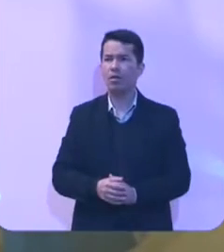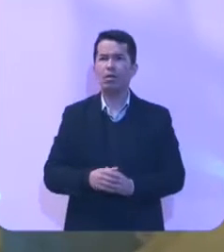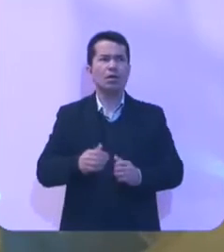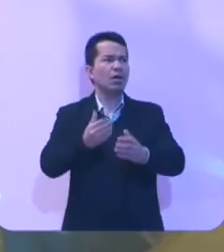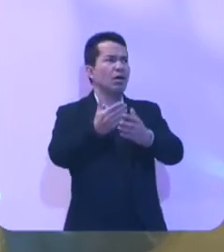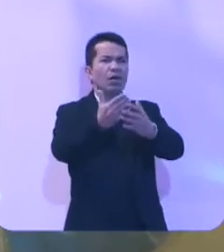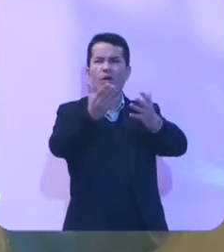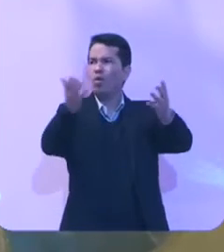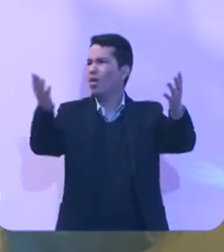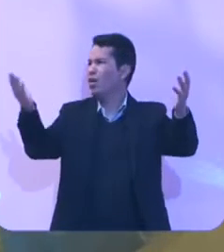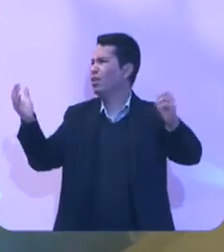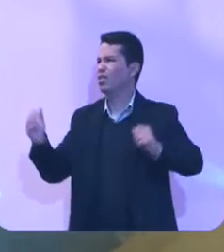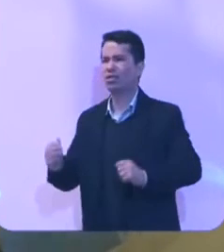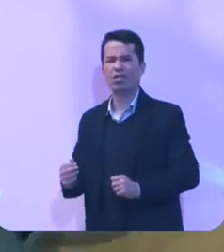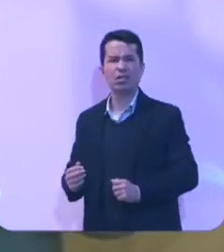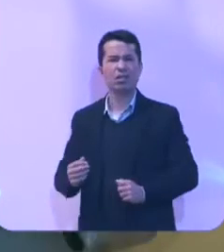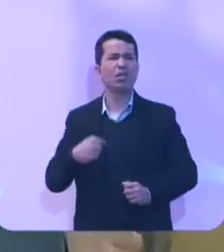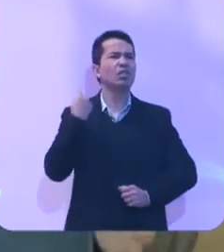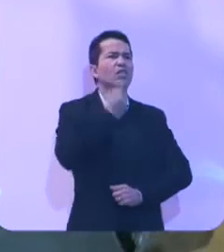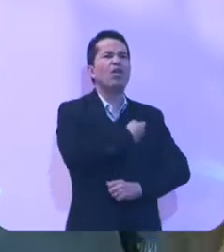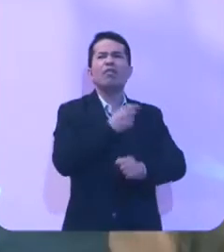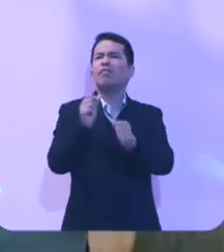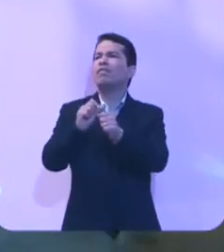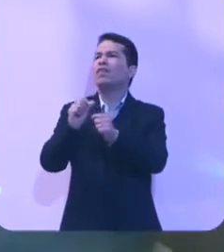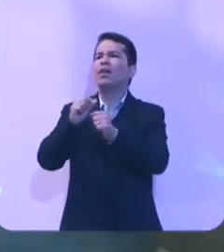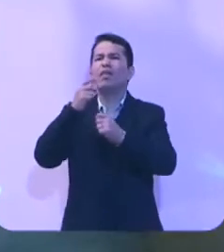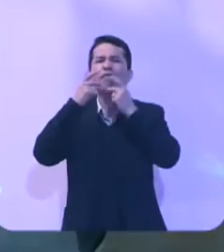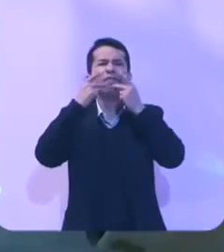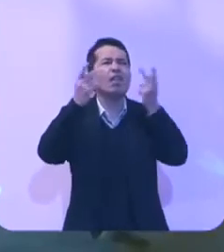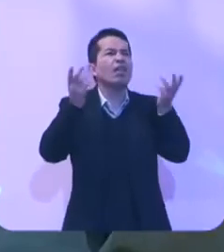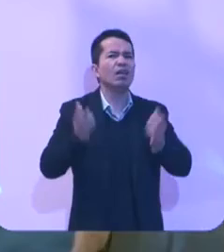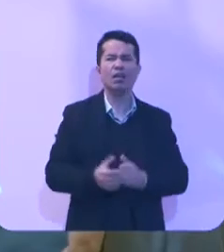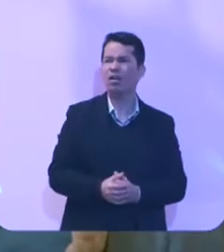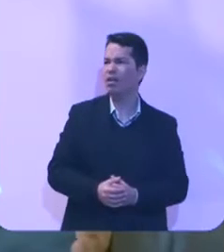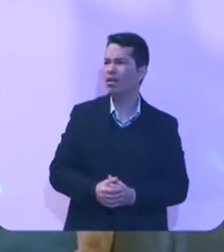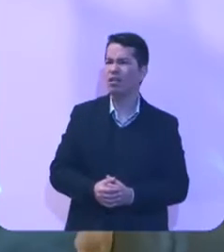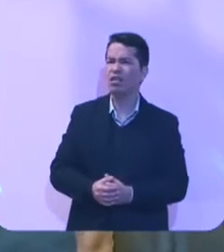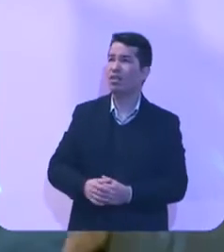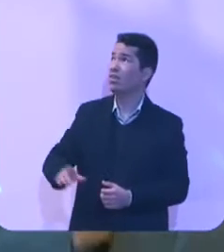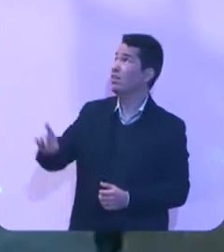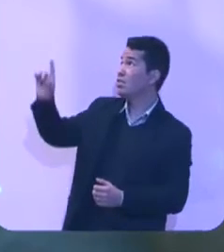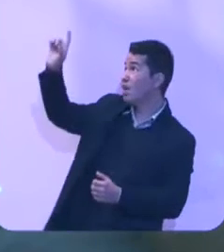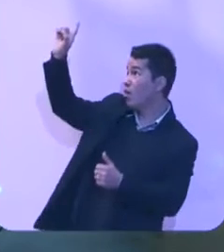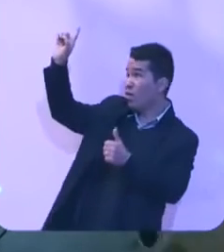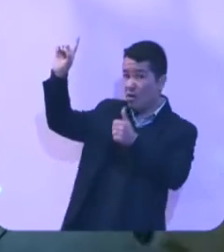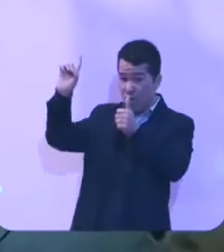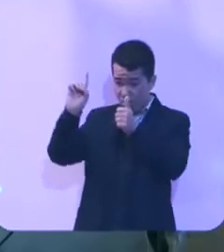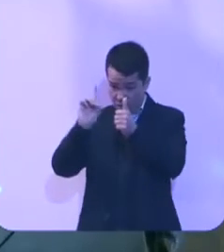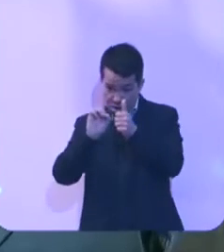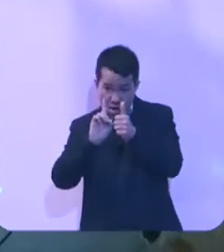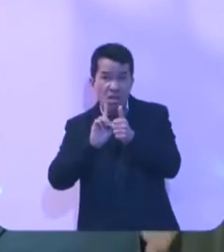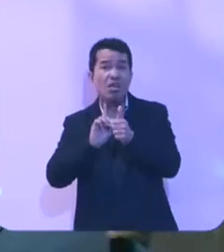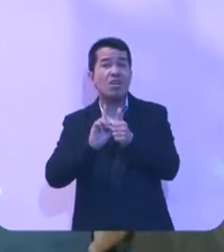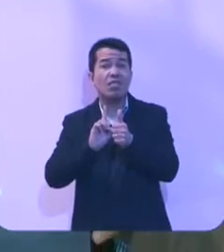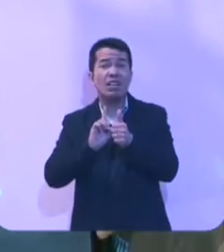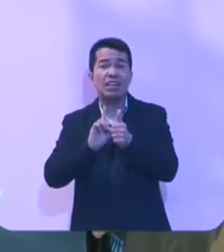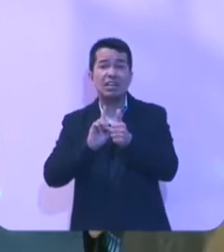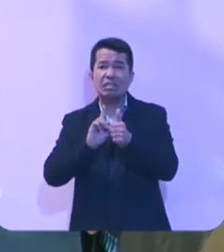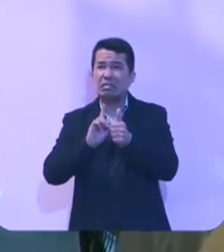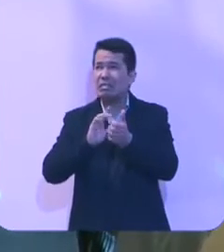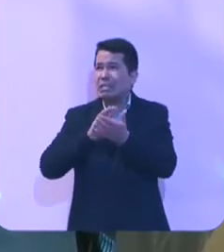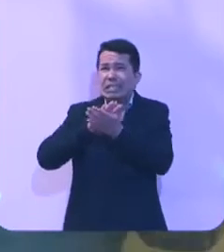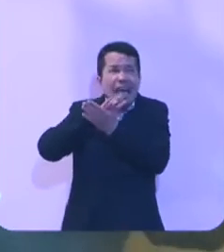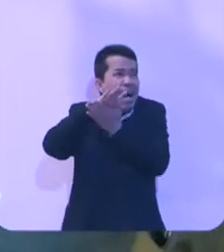podemos dizer? Se Deus está do nosso lado, quem poderá nos